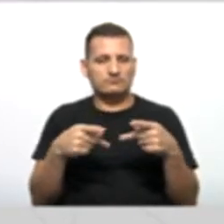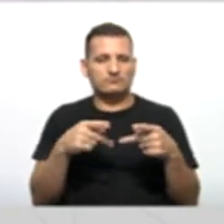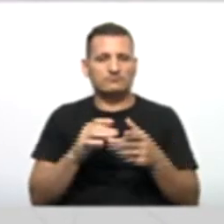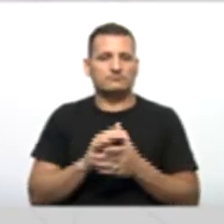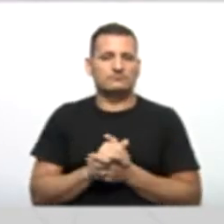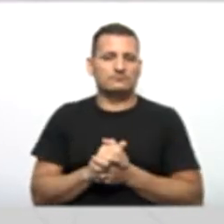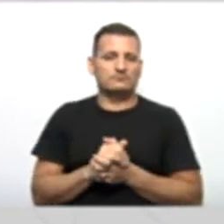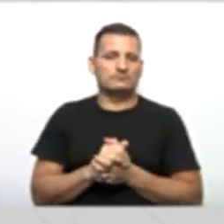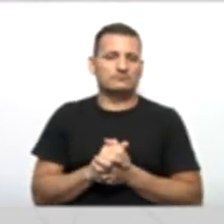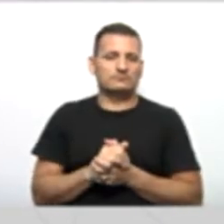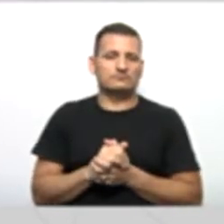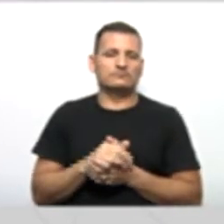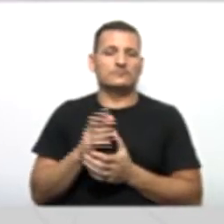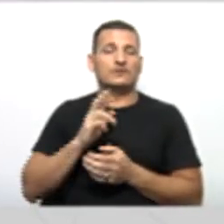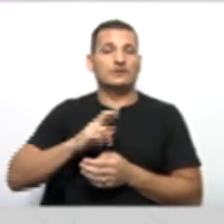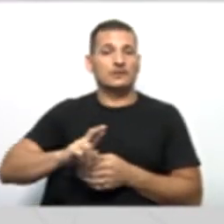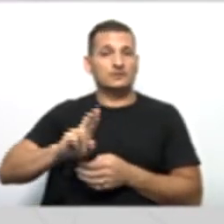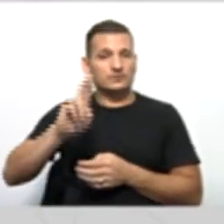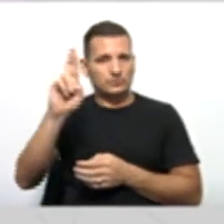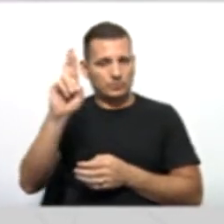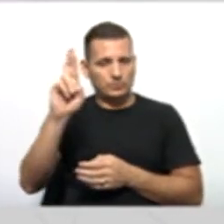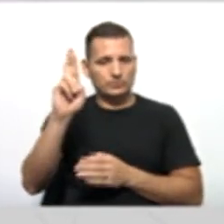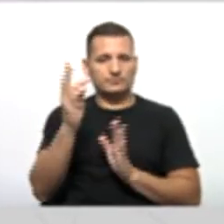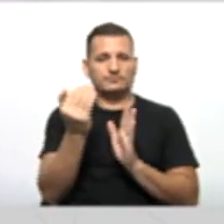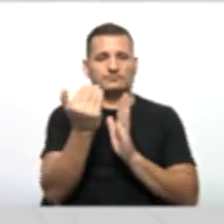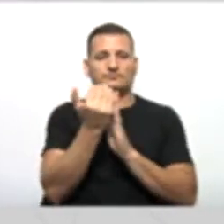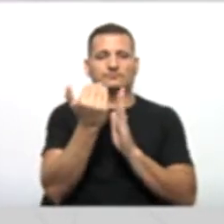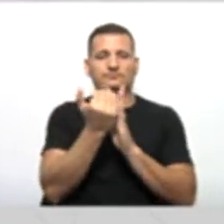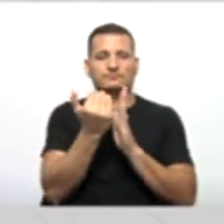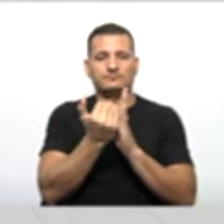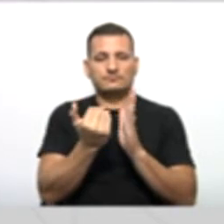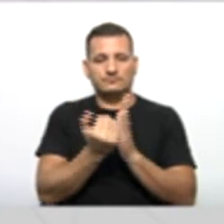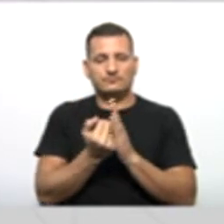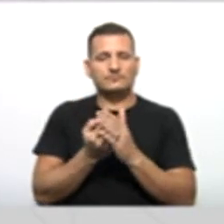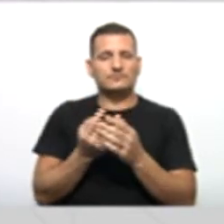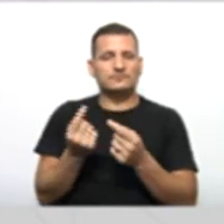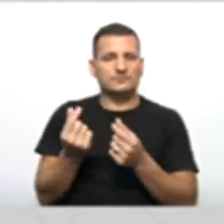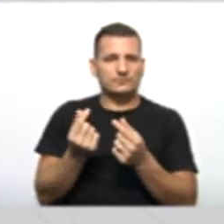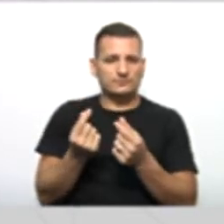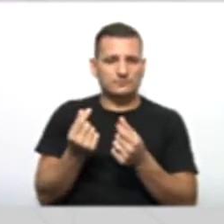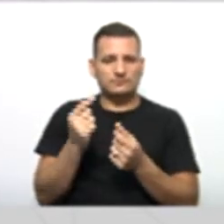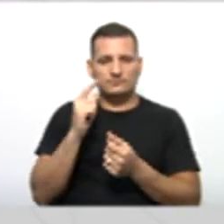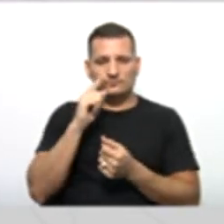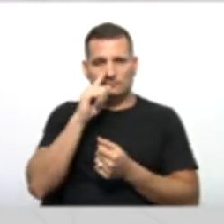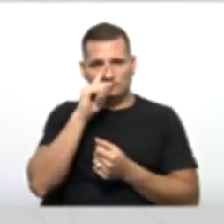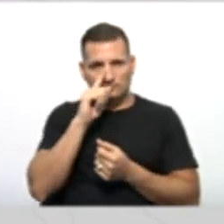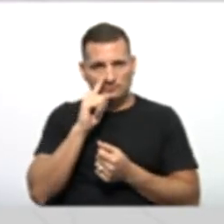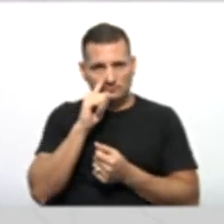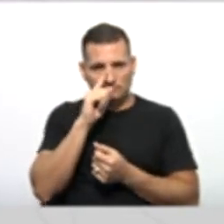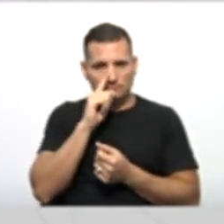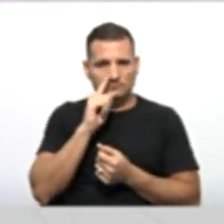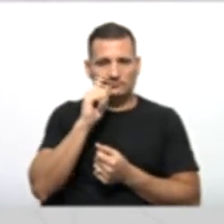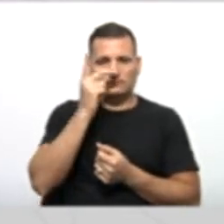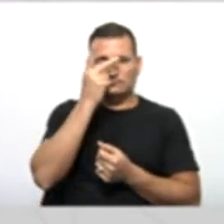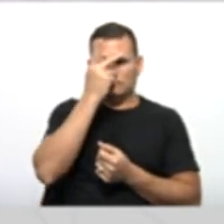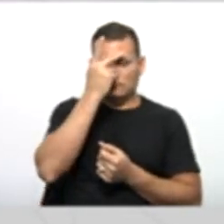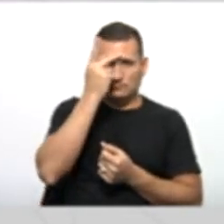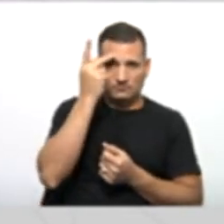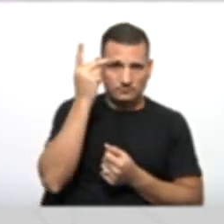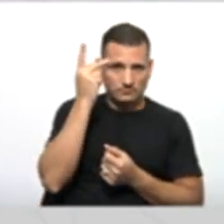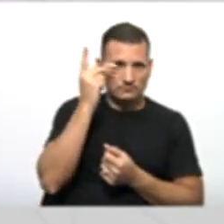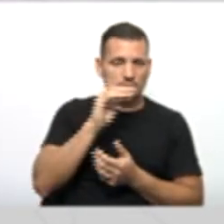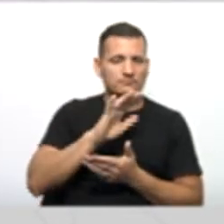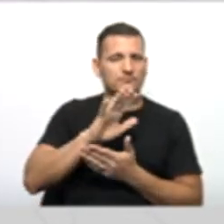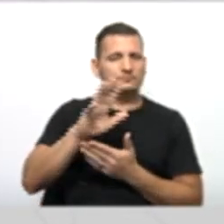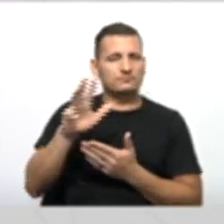eu quero alcançar? As decisões sobre o cronograma, custos, riscos, pessoas, tá? Tudo que